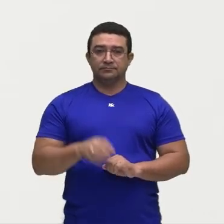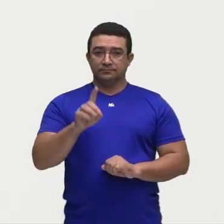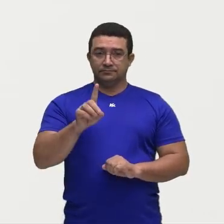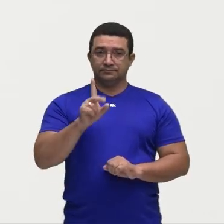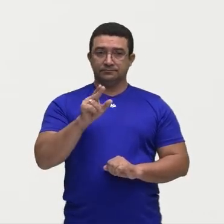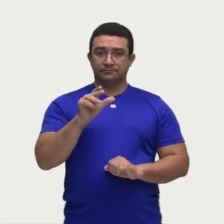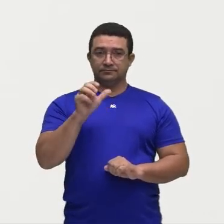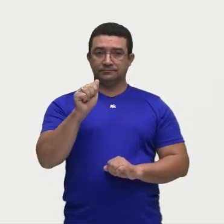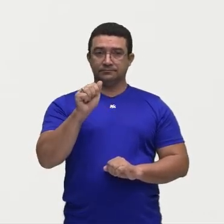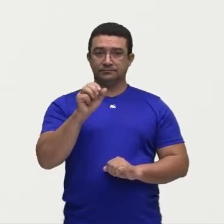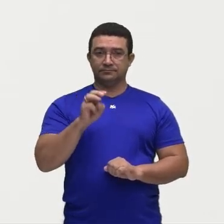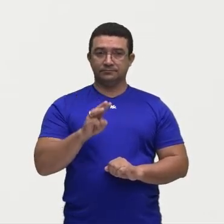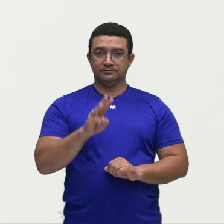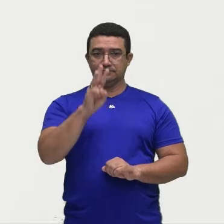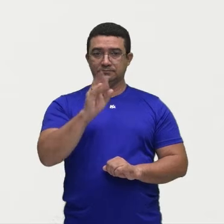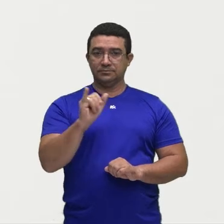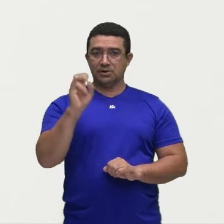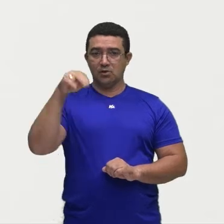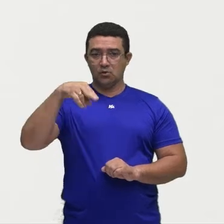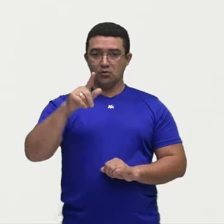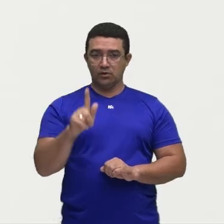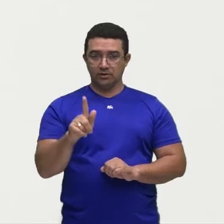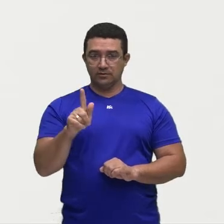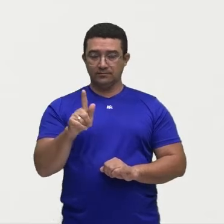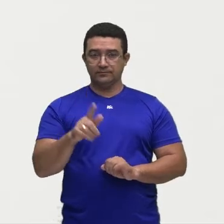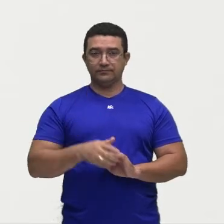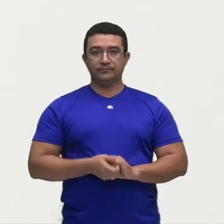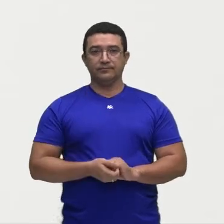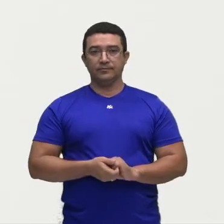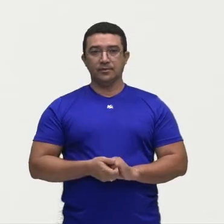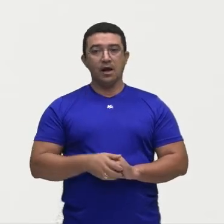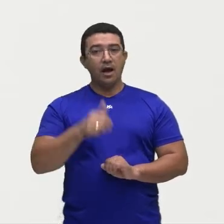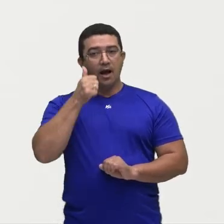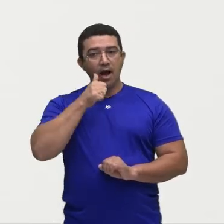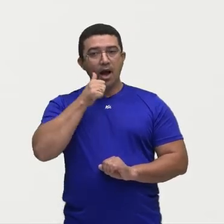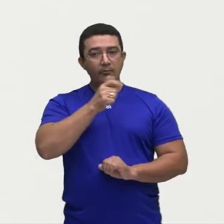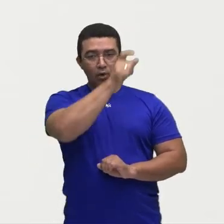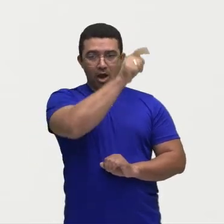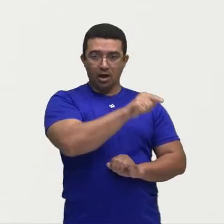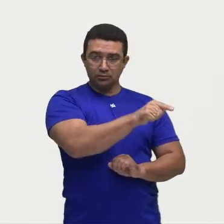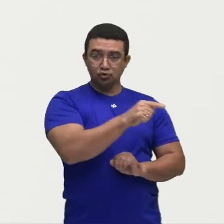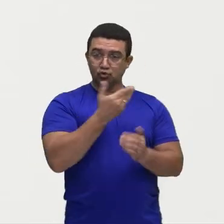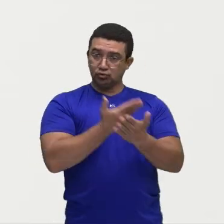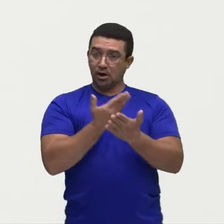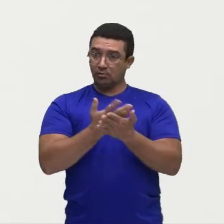drawing. Aqui observaram que ela está estudando desenho, drawing.